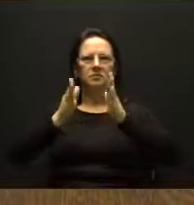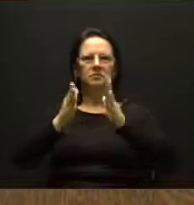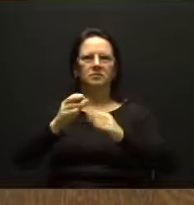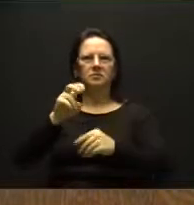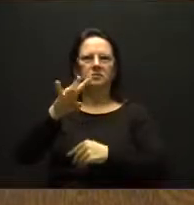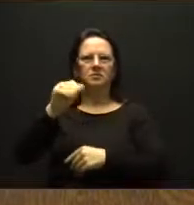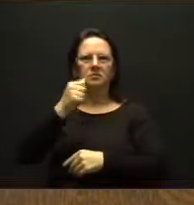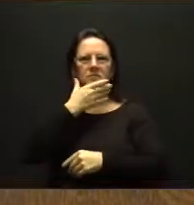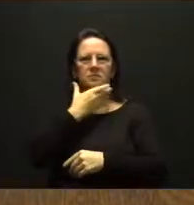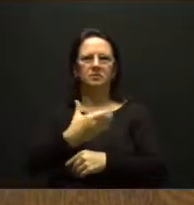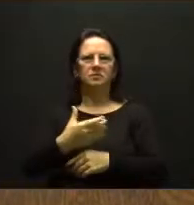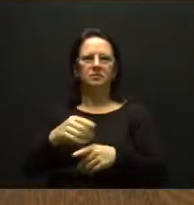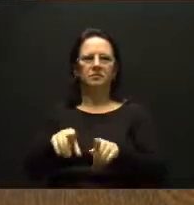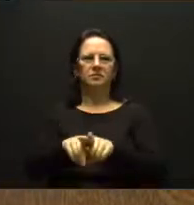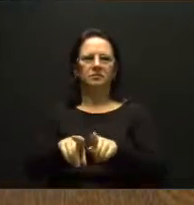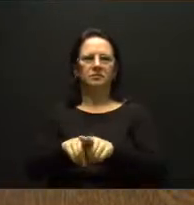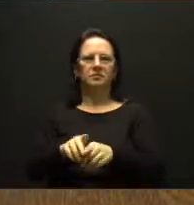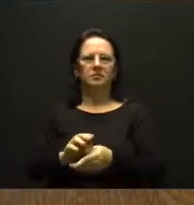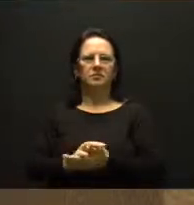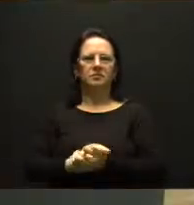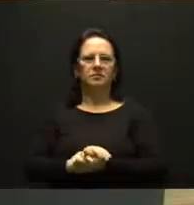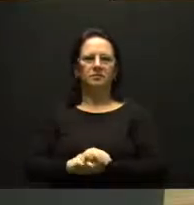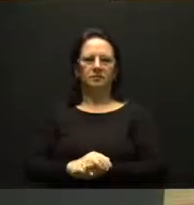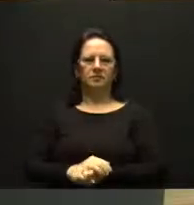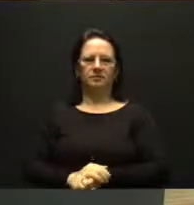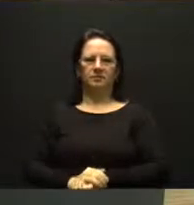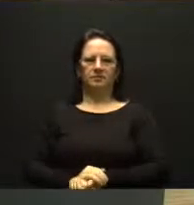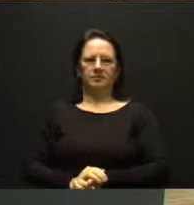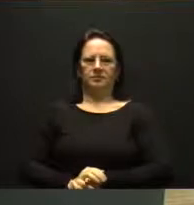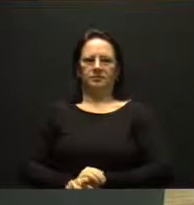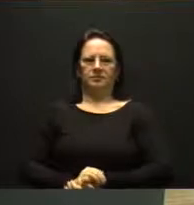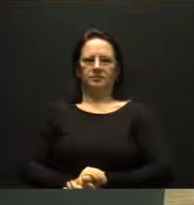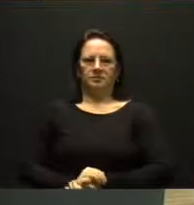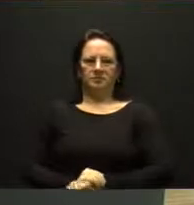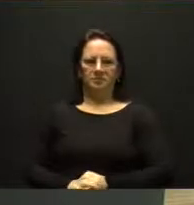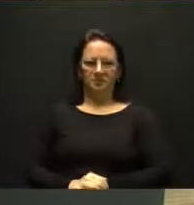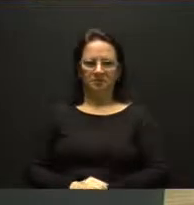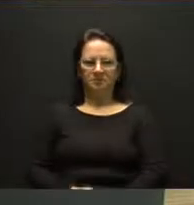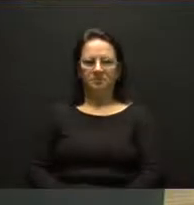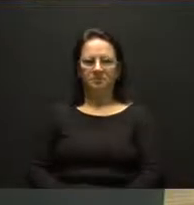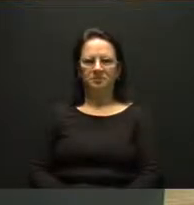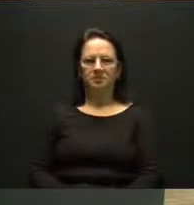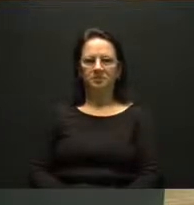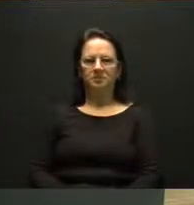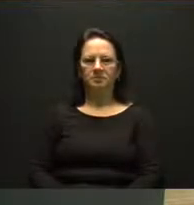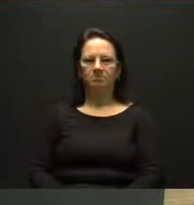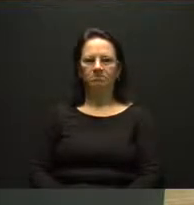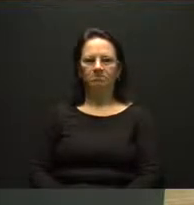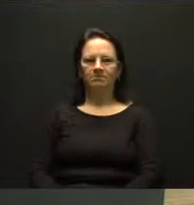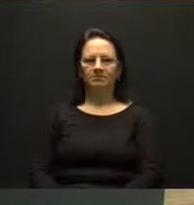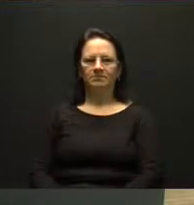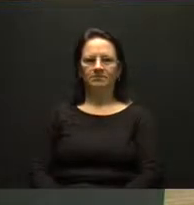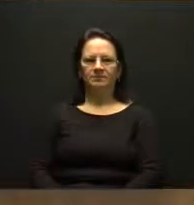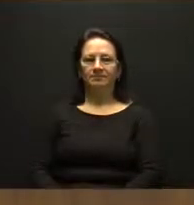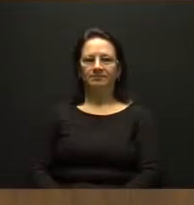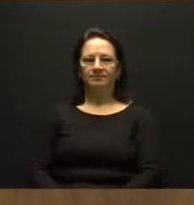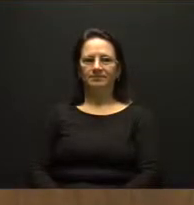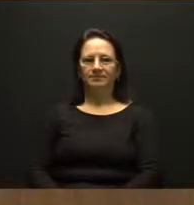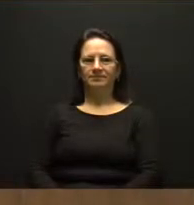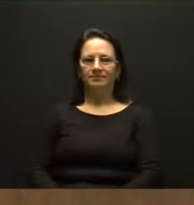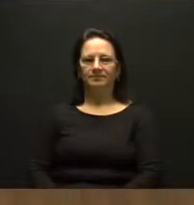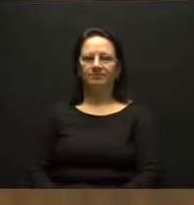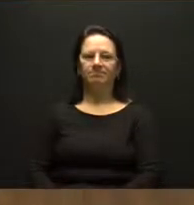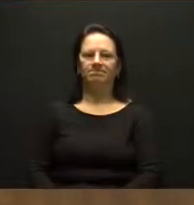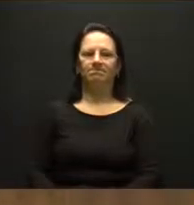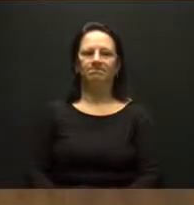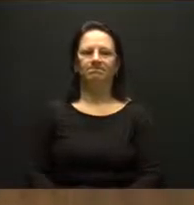natal e caminho passamos ao expediente dos senhores vereadores na vigésima sessão ordinária realizada